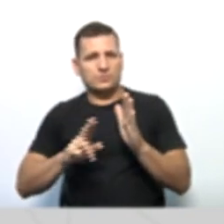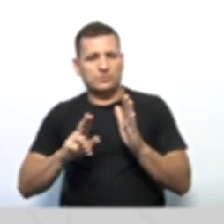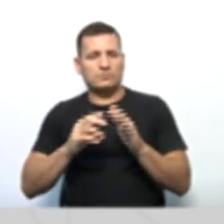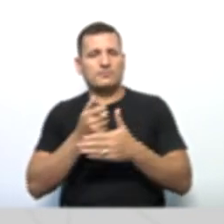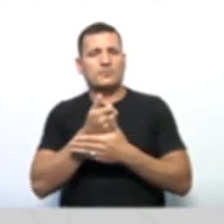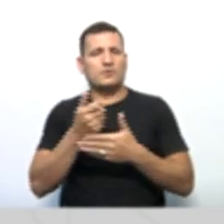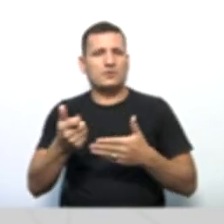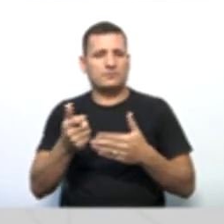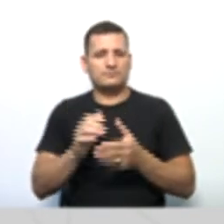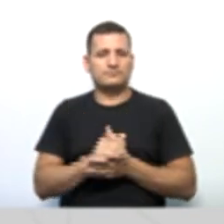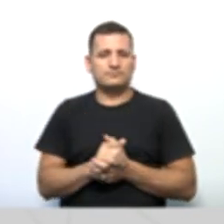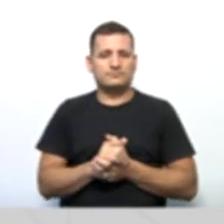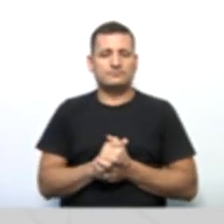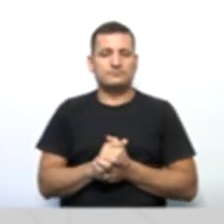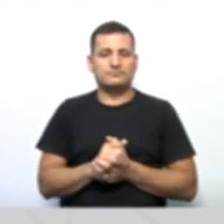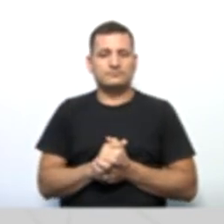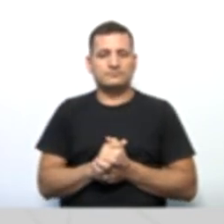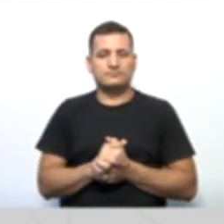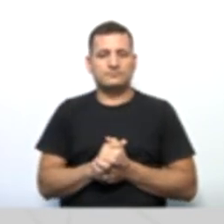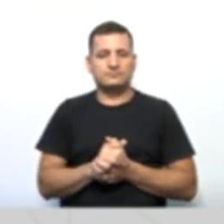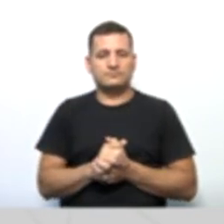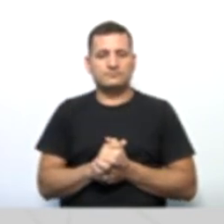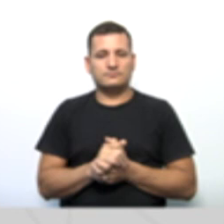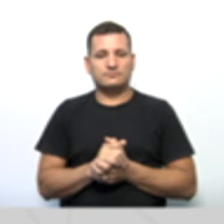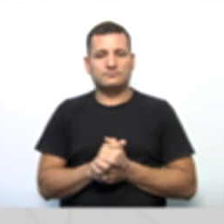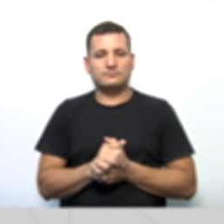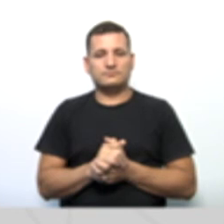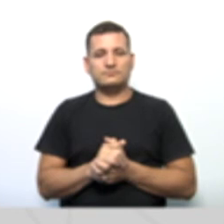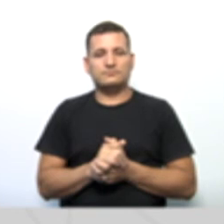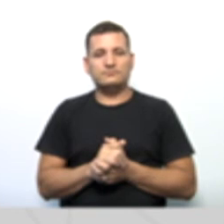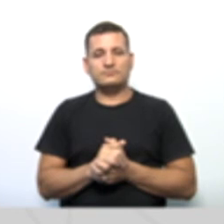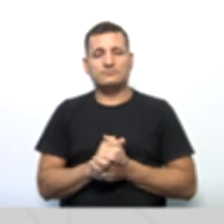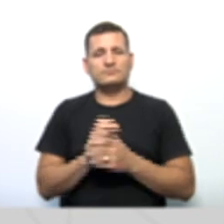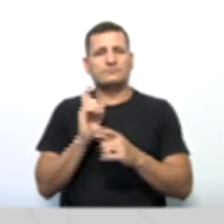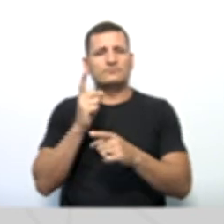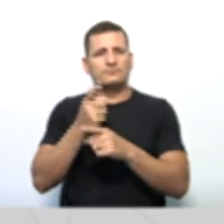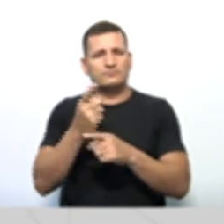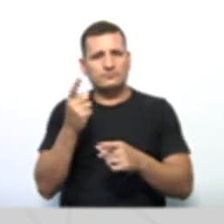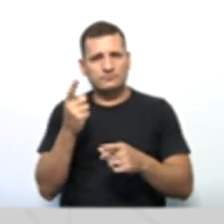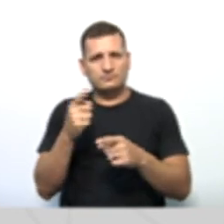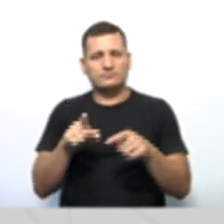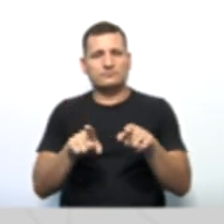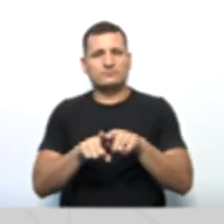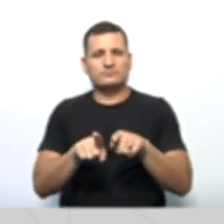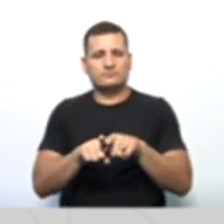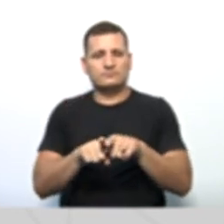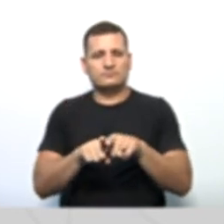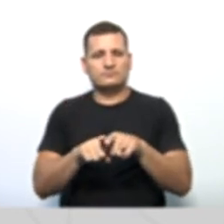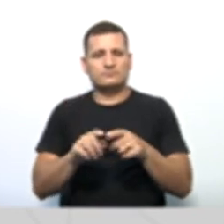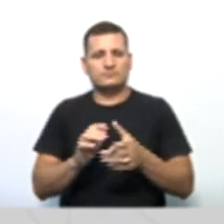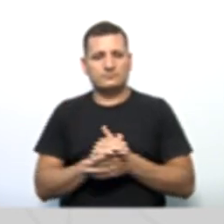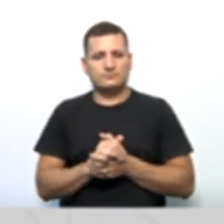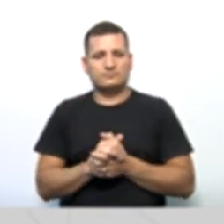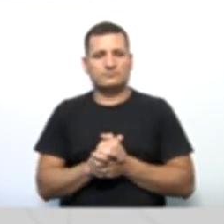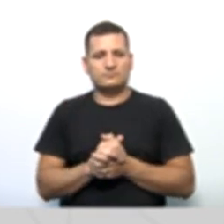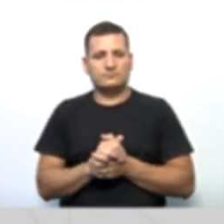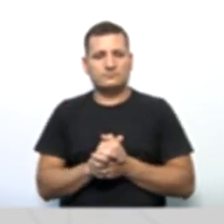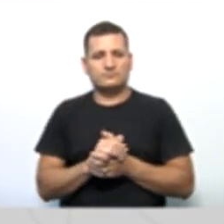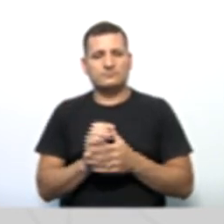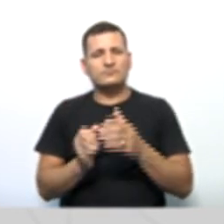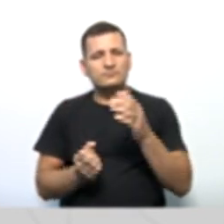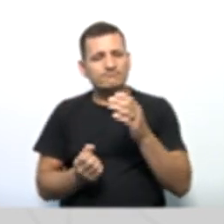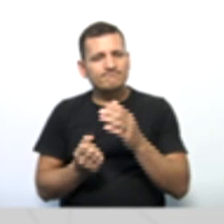concepções utilitarista e kantiana e identificar as influências da formação